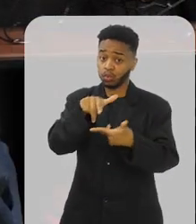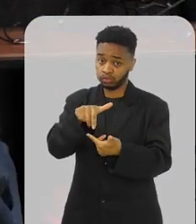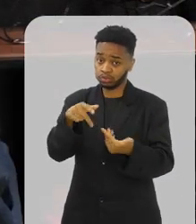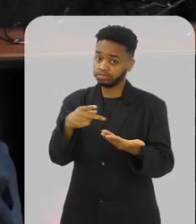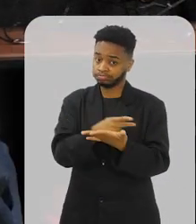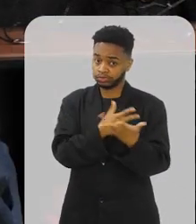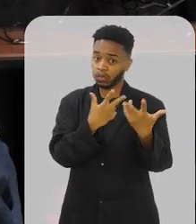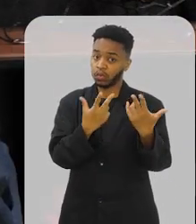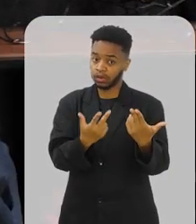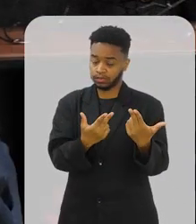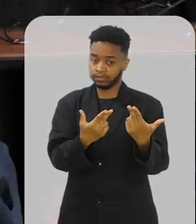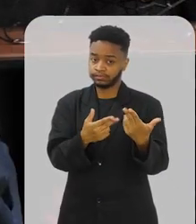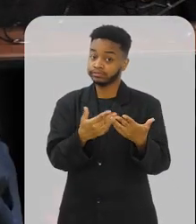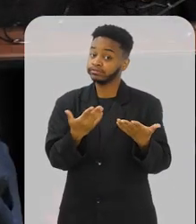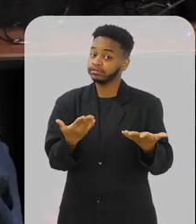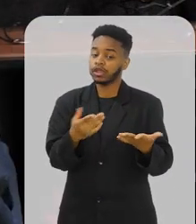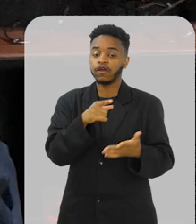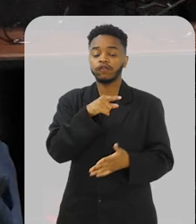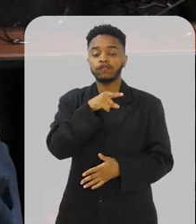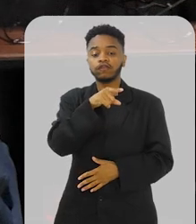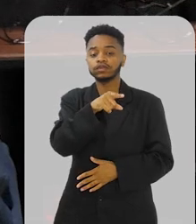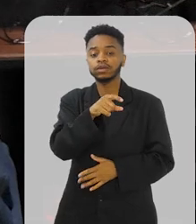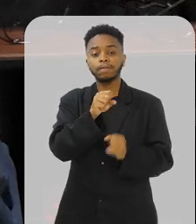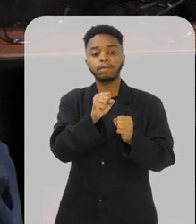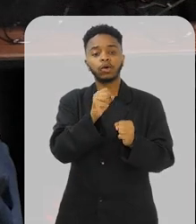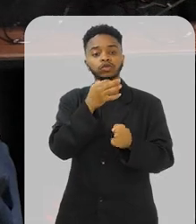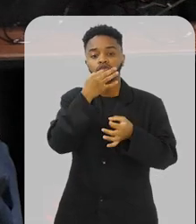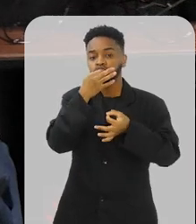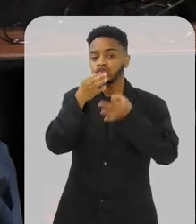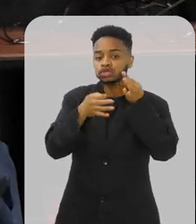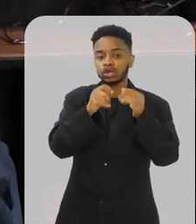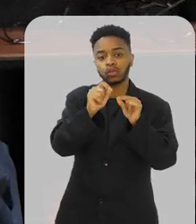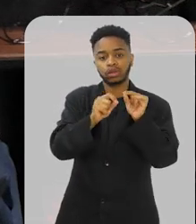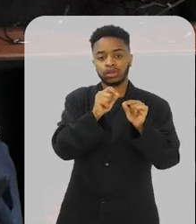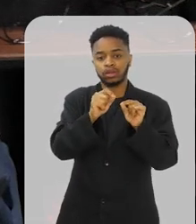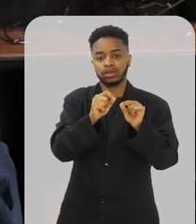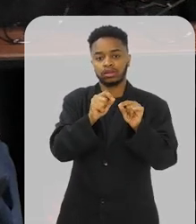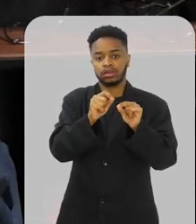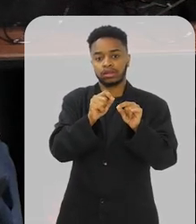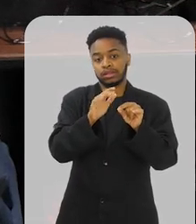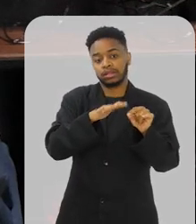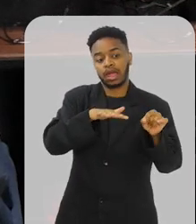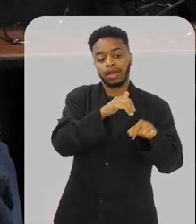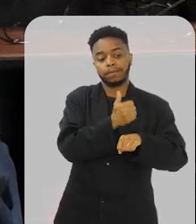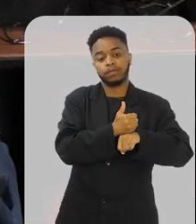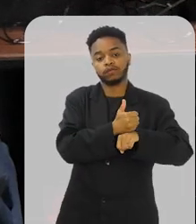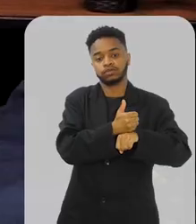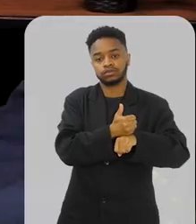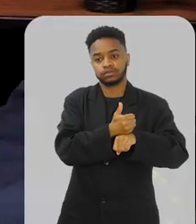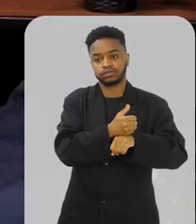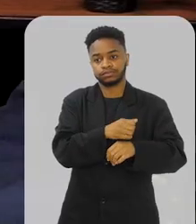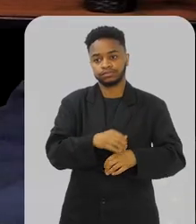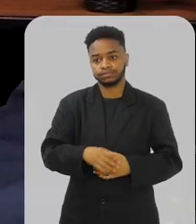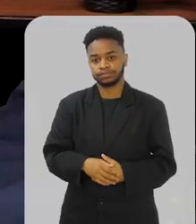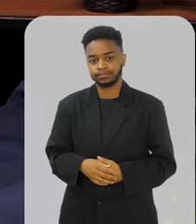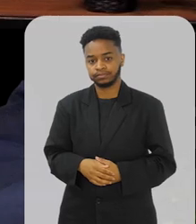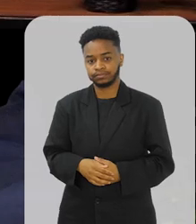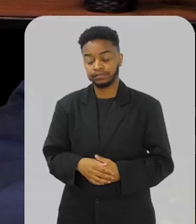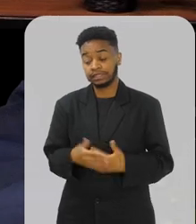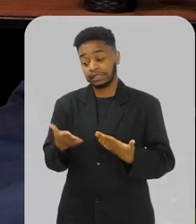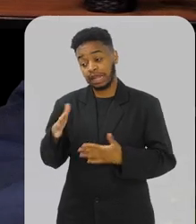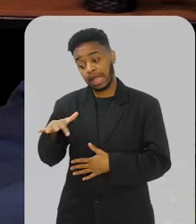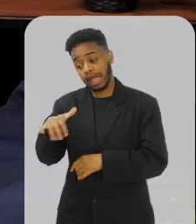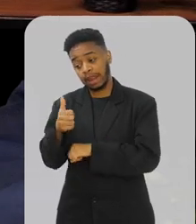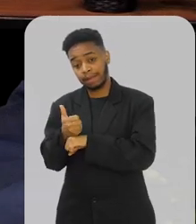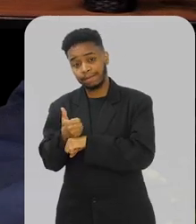mundo. O que que você poderia sugerir à profissional? A